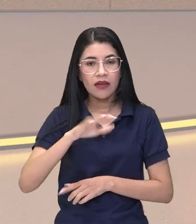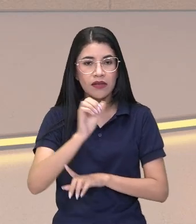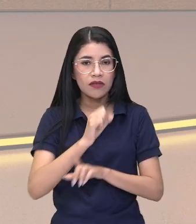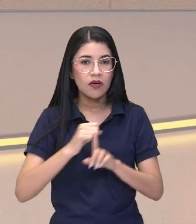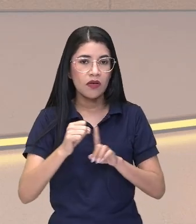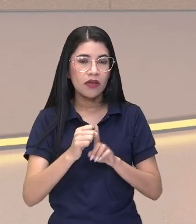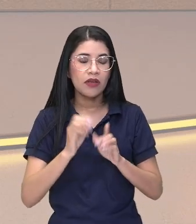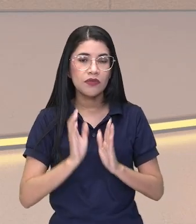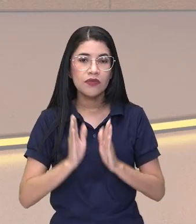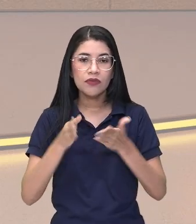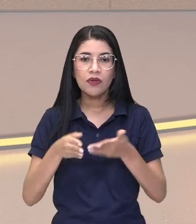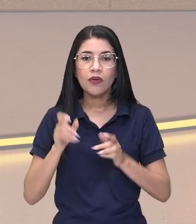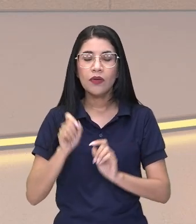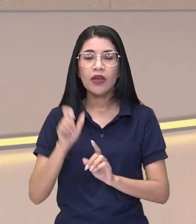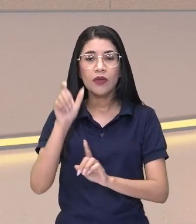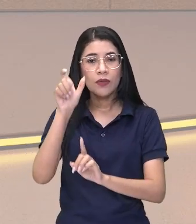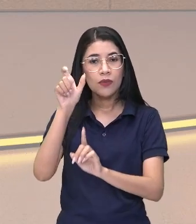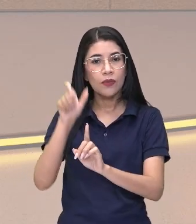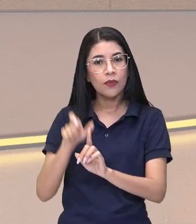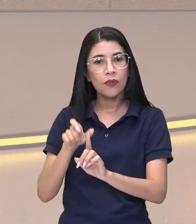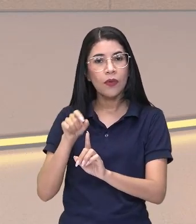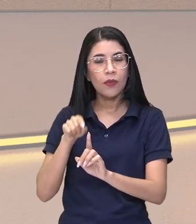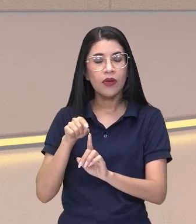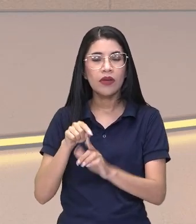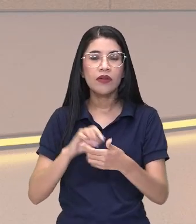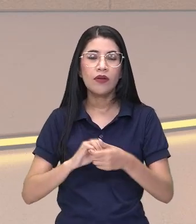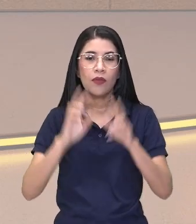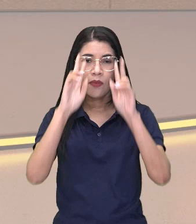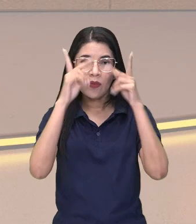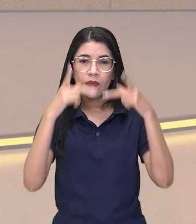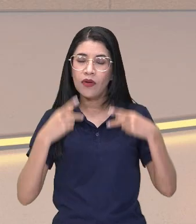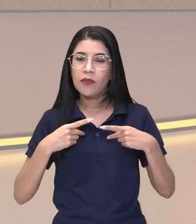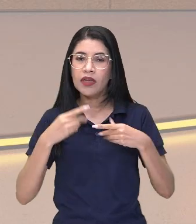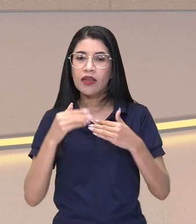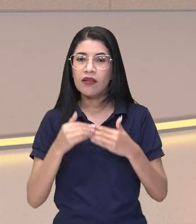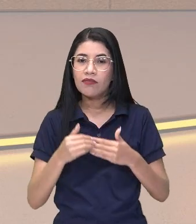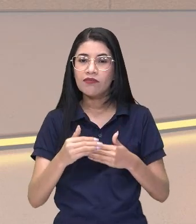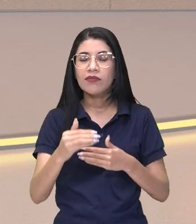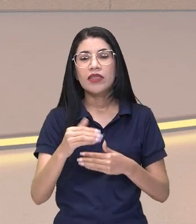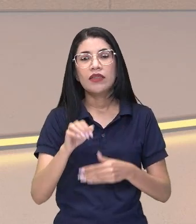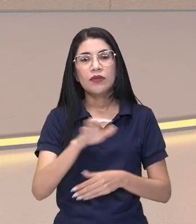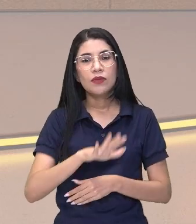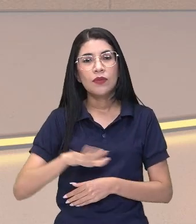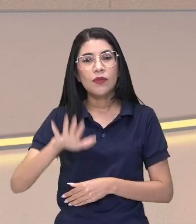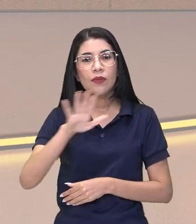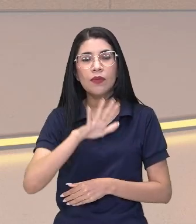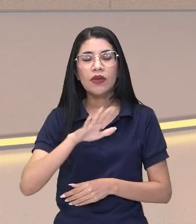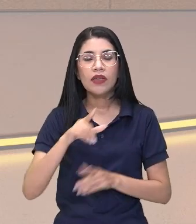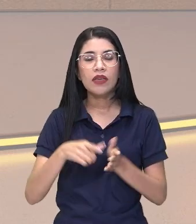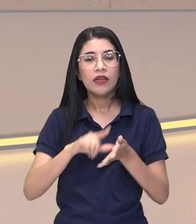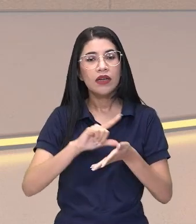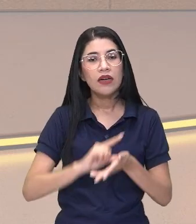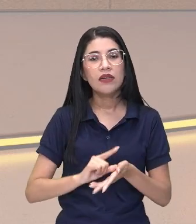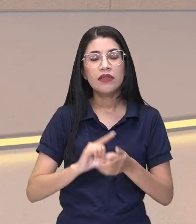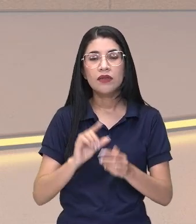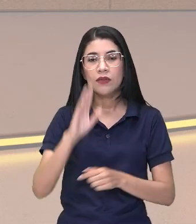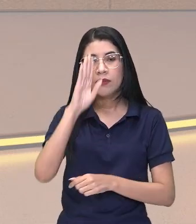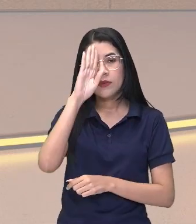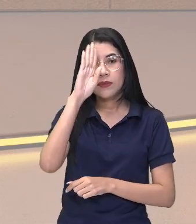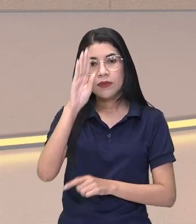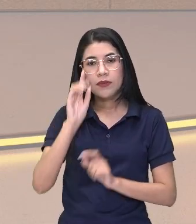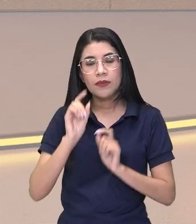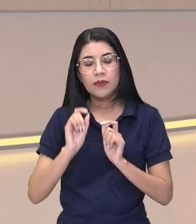quê? Deste homem que está ali, né, adentrando, então, esse mundo que era dominado ali, tá